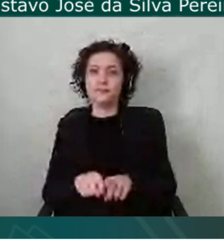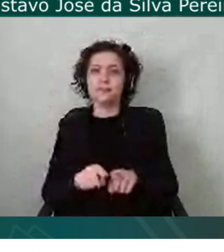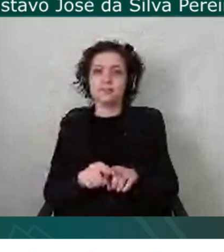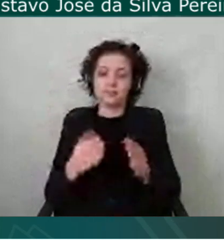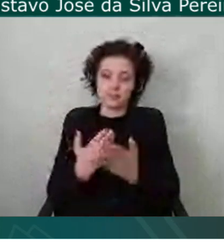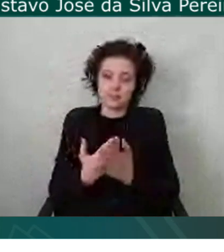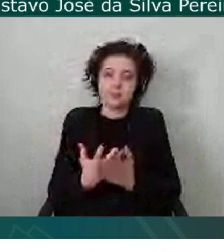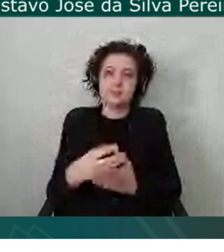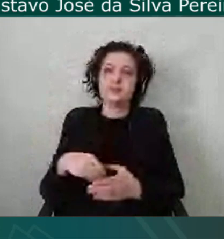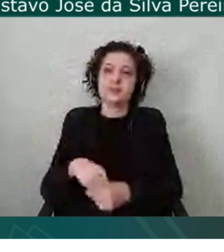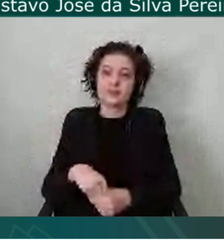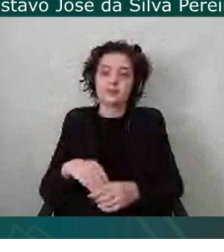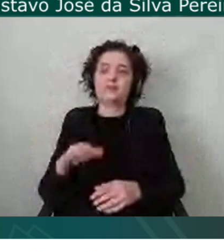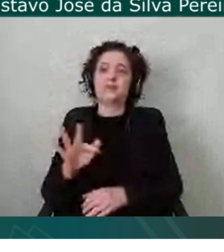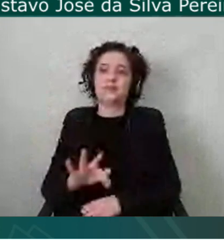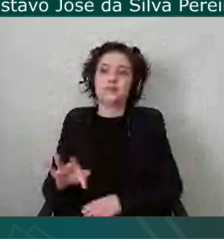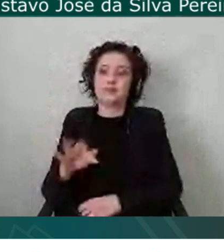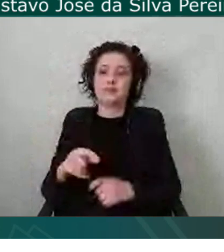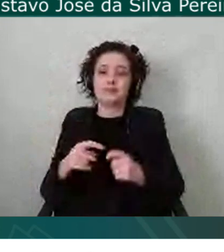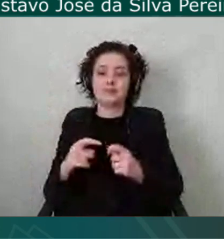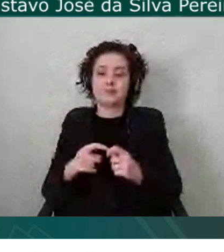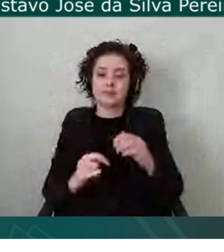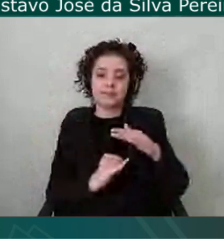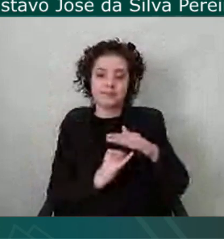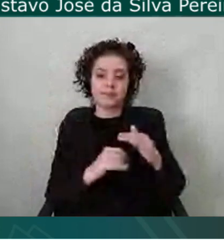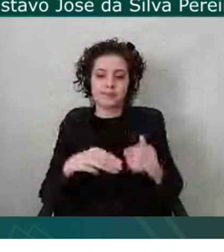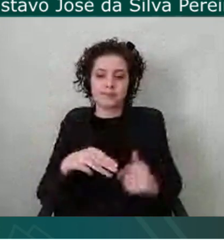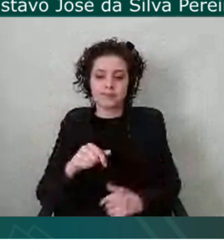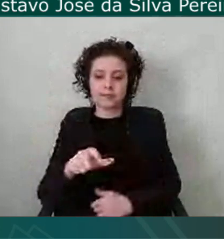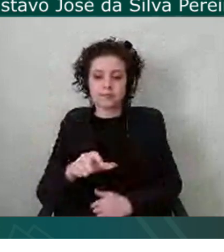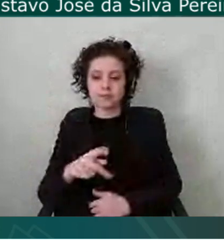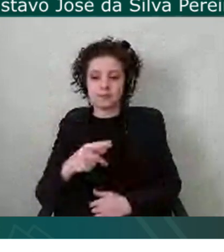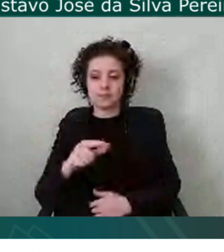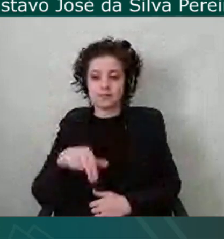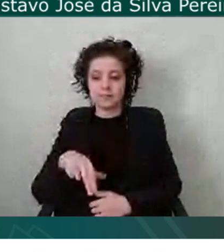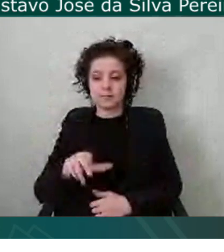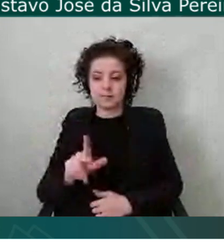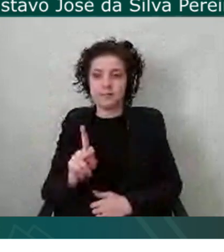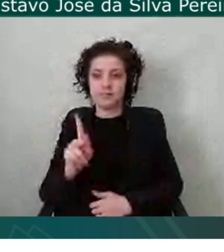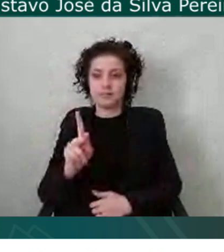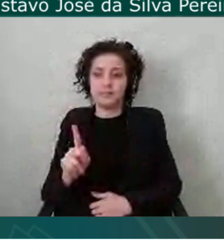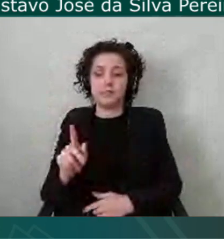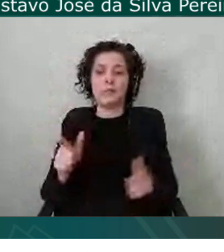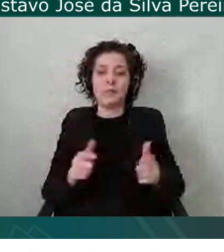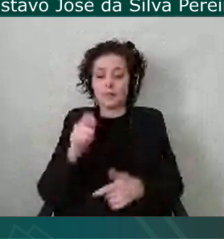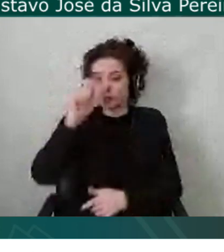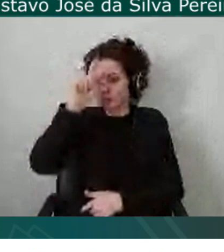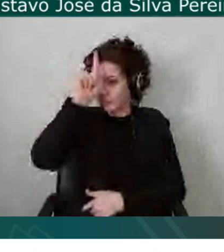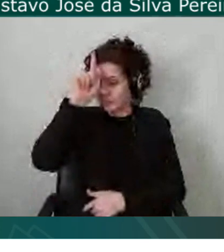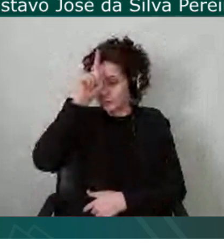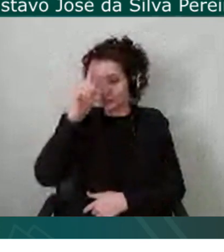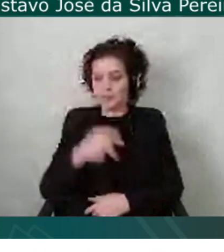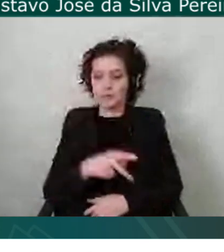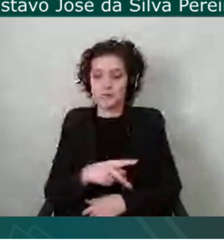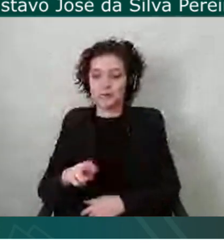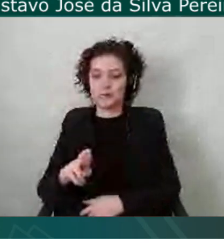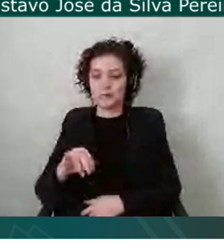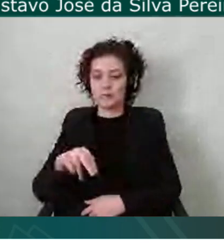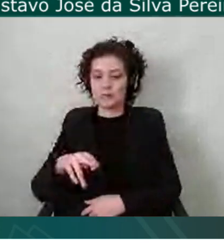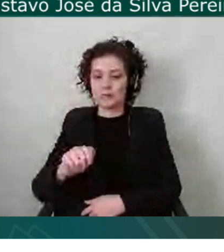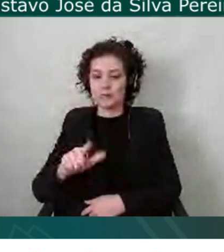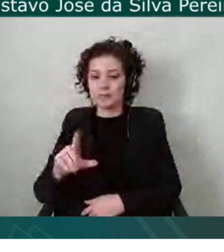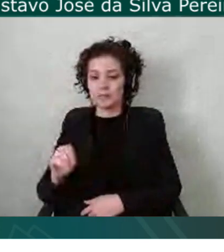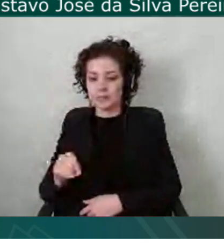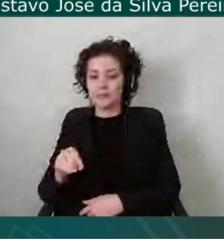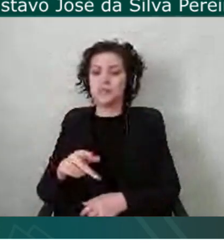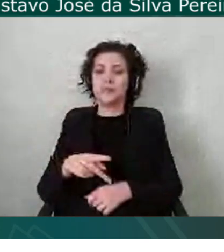parte realizada no Instituto Max Planck de Imunobiologia na Alemanha. O professor Reinaldo foi pró-reitor de pós-graduação e pesquisa